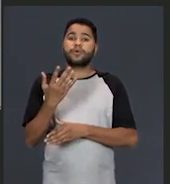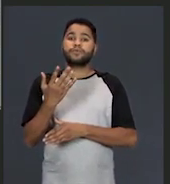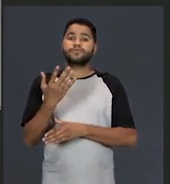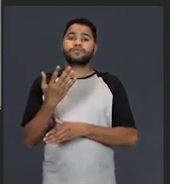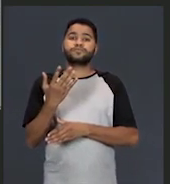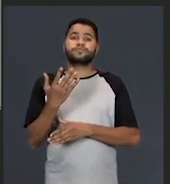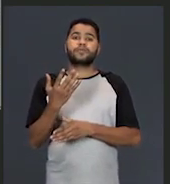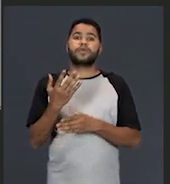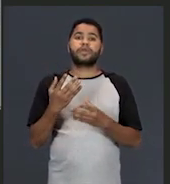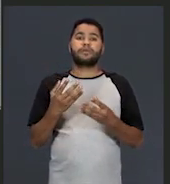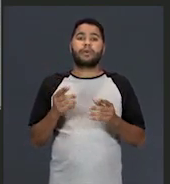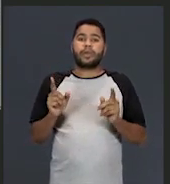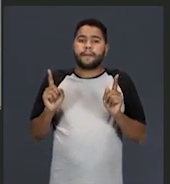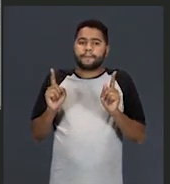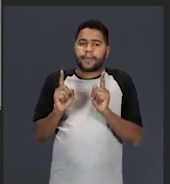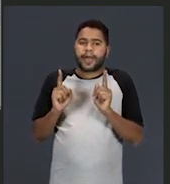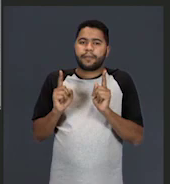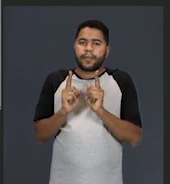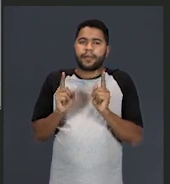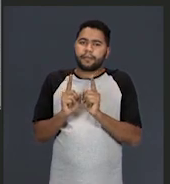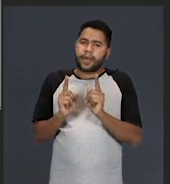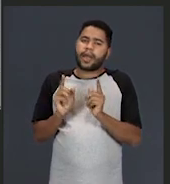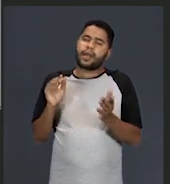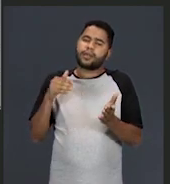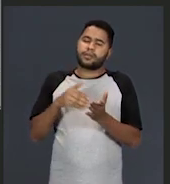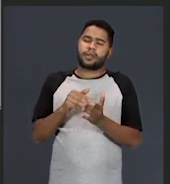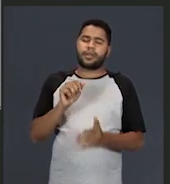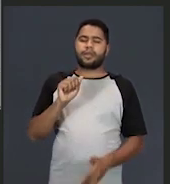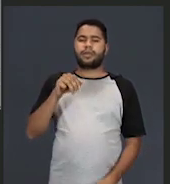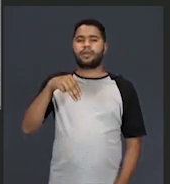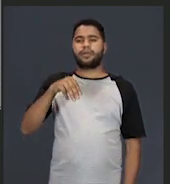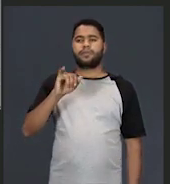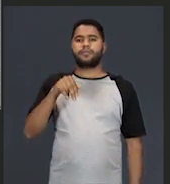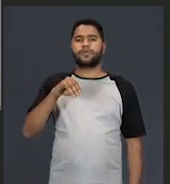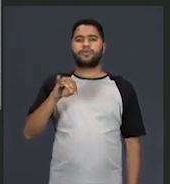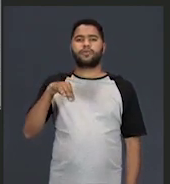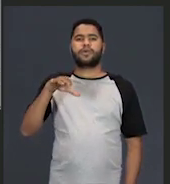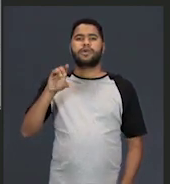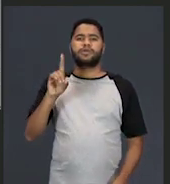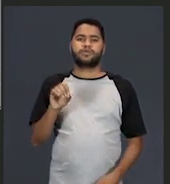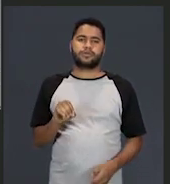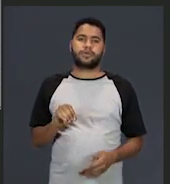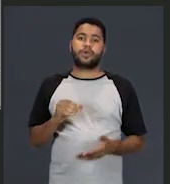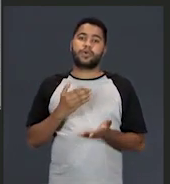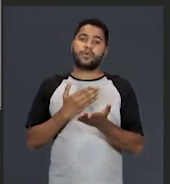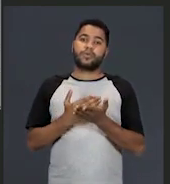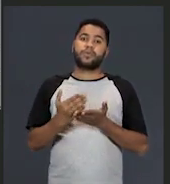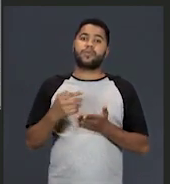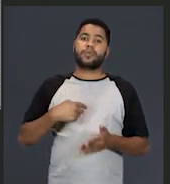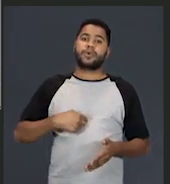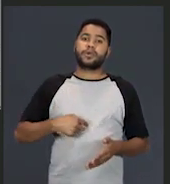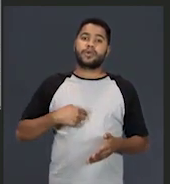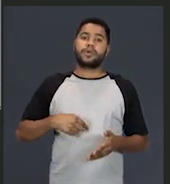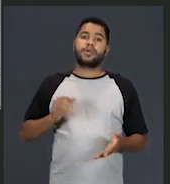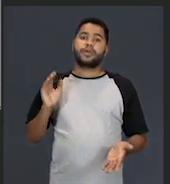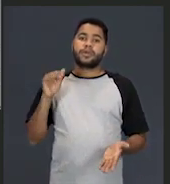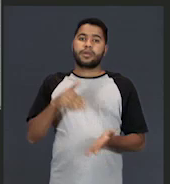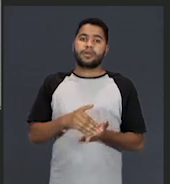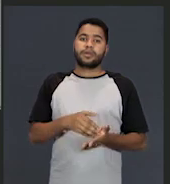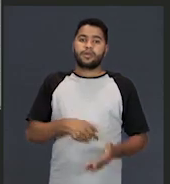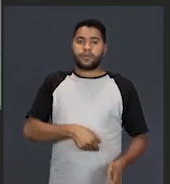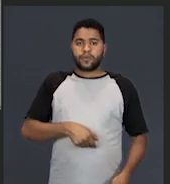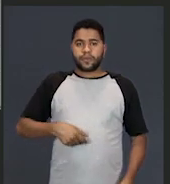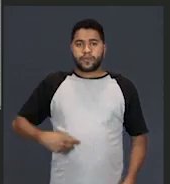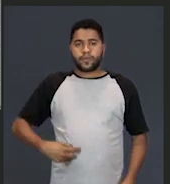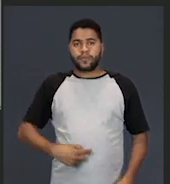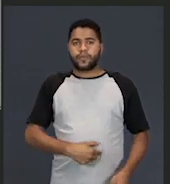fragmentando as proteínas até chegar nos aminoácidos. Ela começa no estômago e termina a digestão no intestino com a ajuda